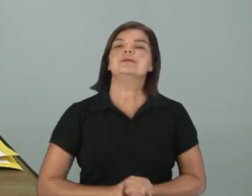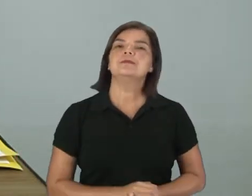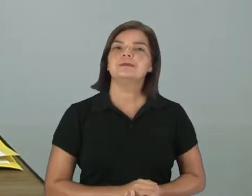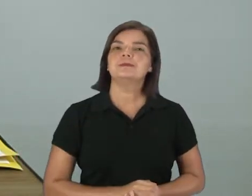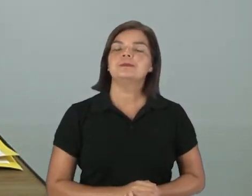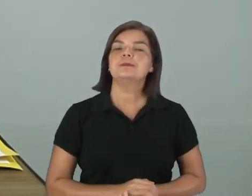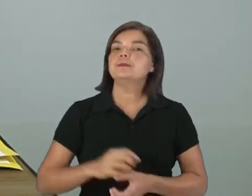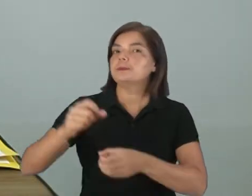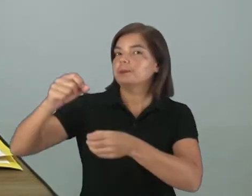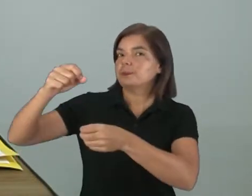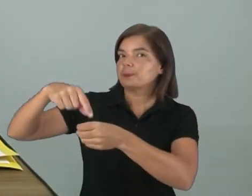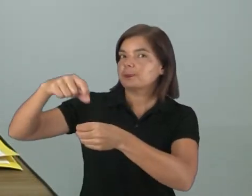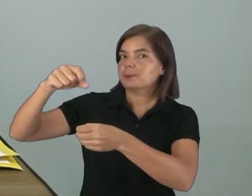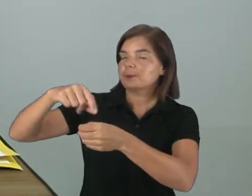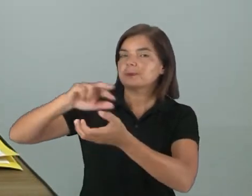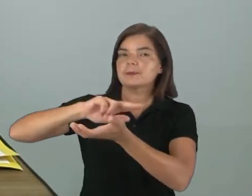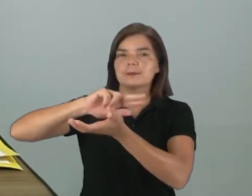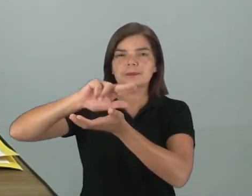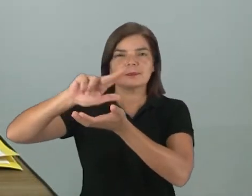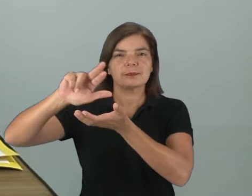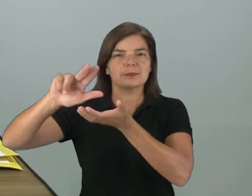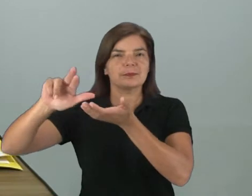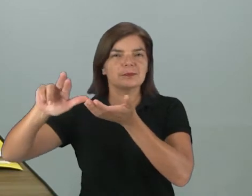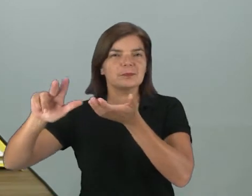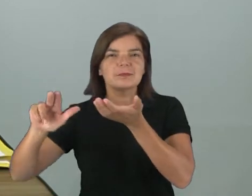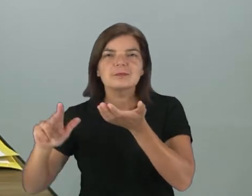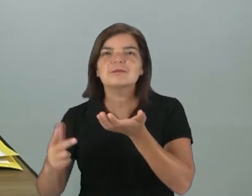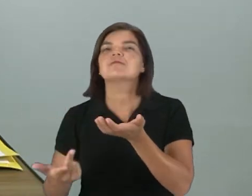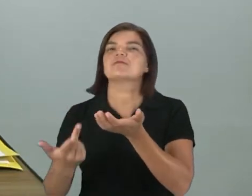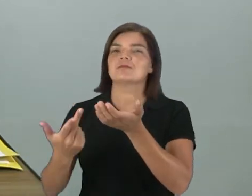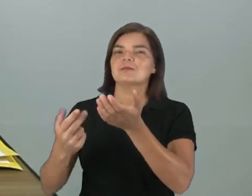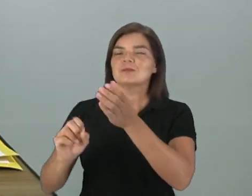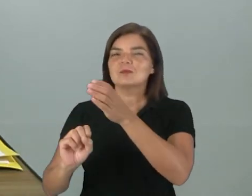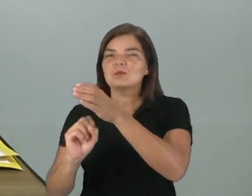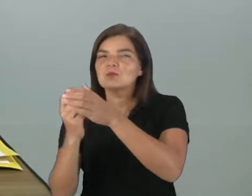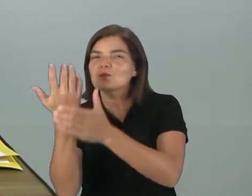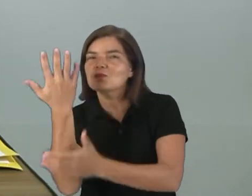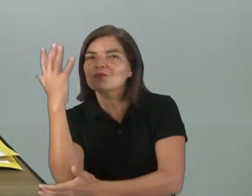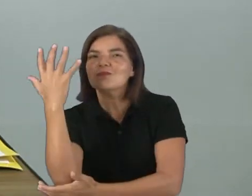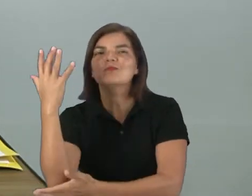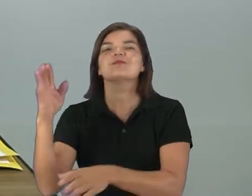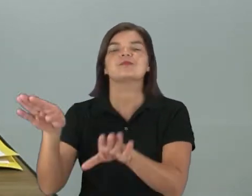são plantados os diversos tipos de vegetais,